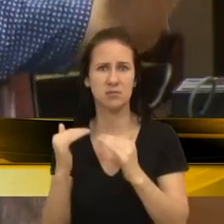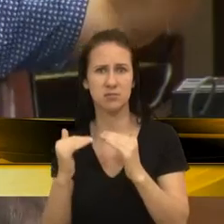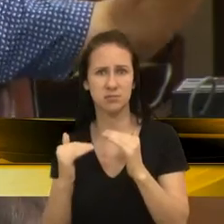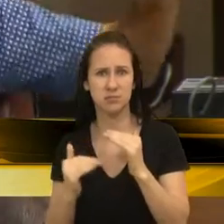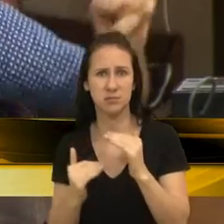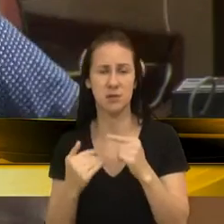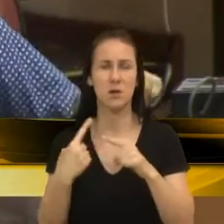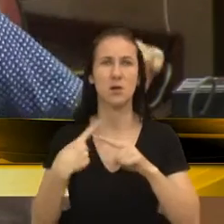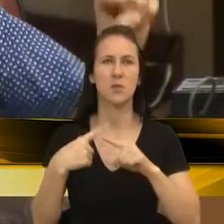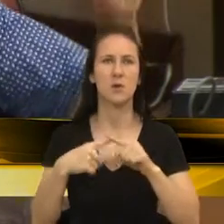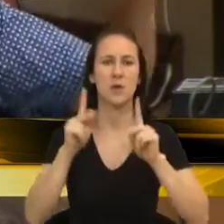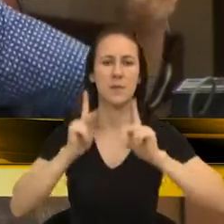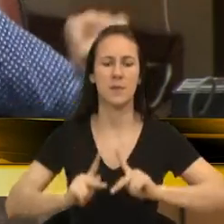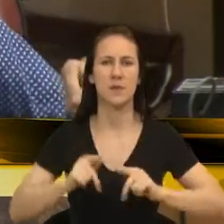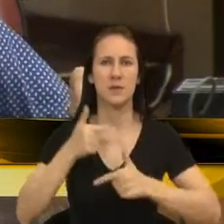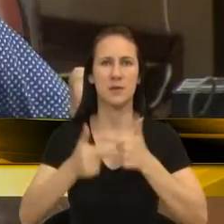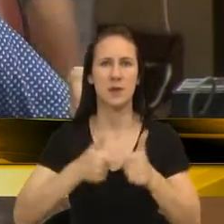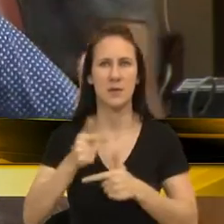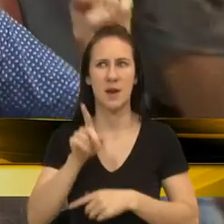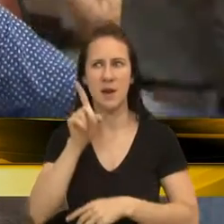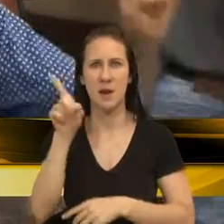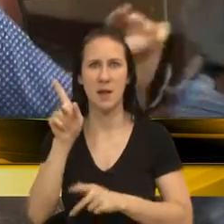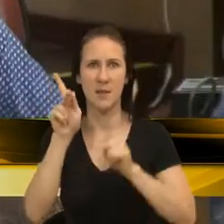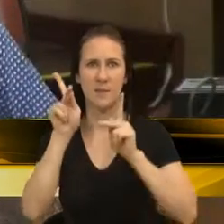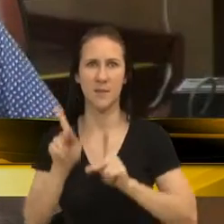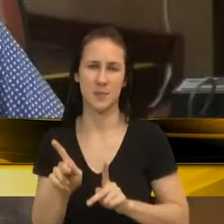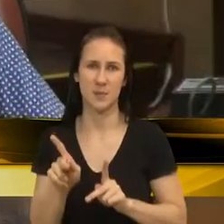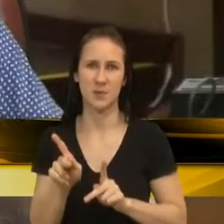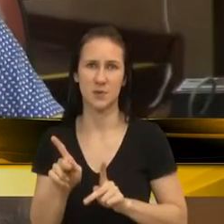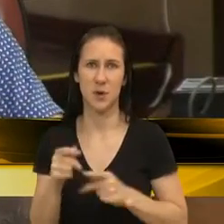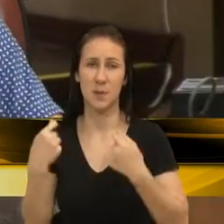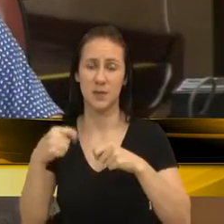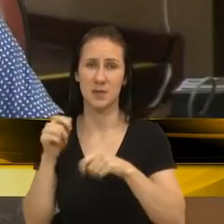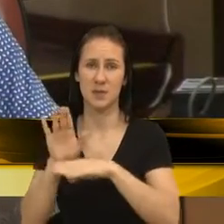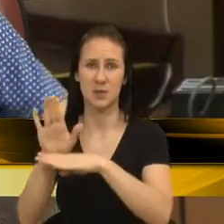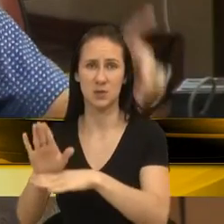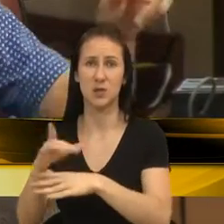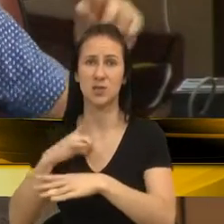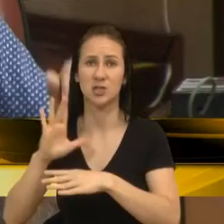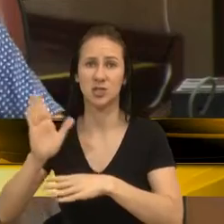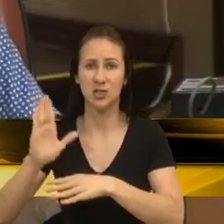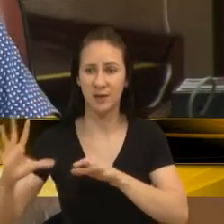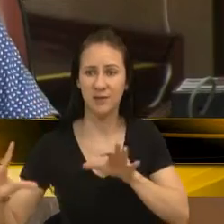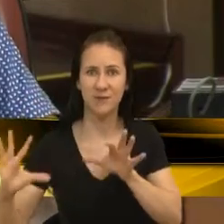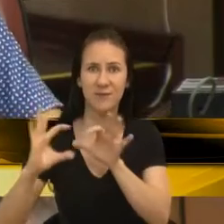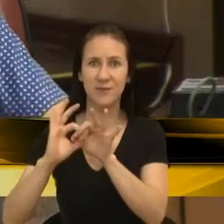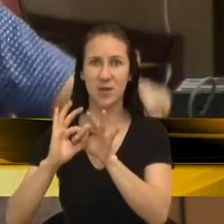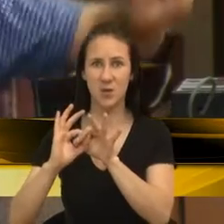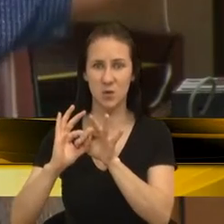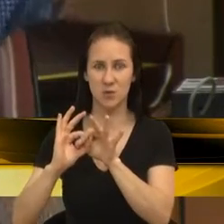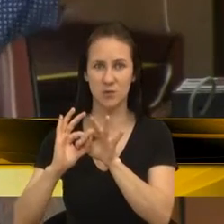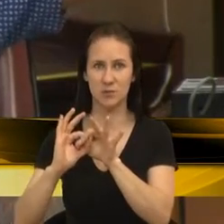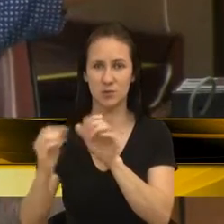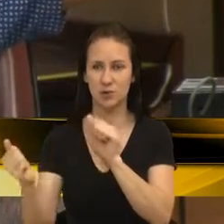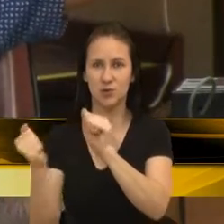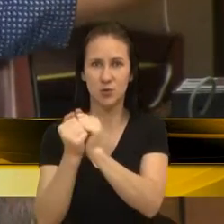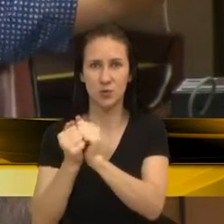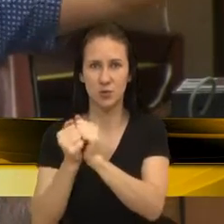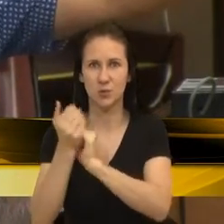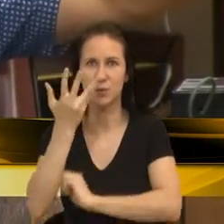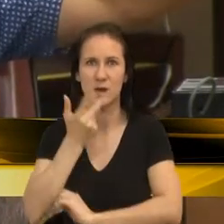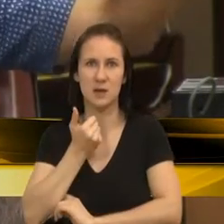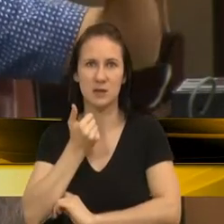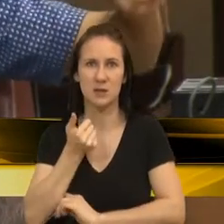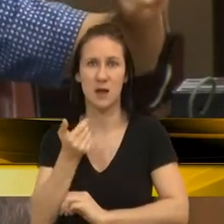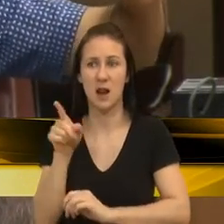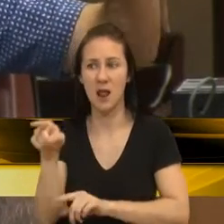que trabalham lá com as pessoas em vulnerabilidade, elas têm um vínculo com as nossas crianças, com os nossos adolescentes. Então, já cortaram recursos para